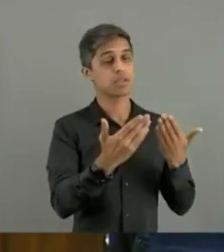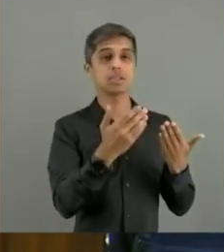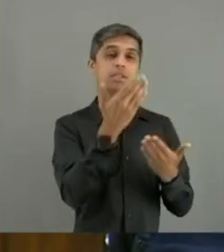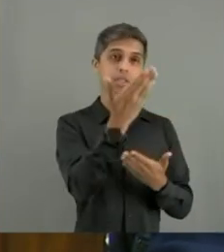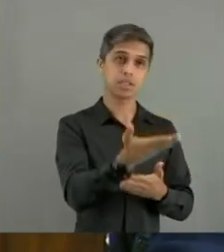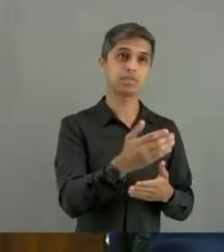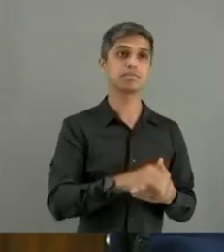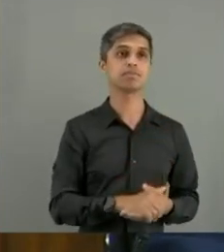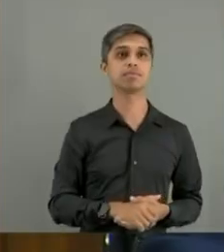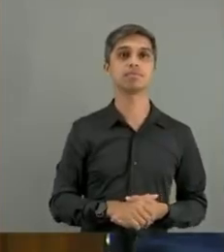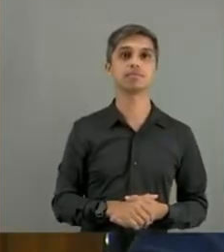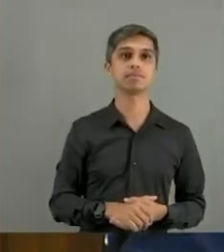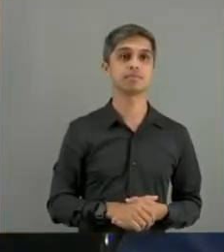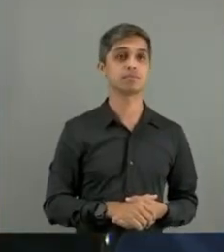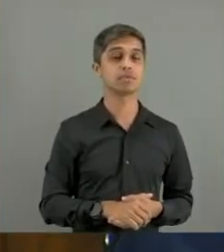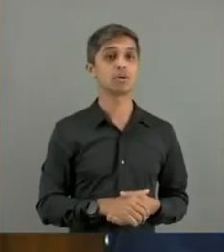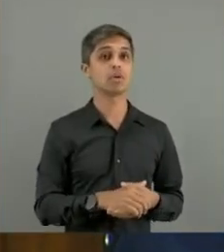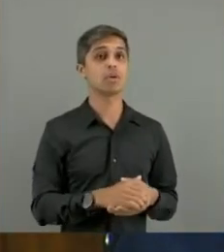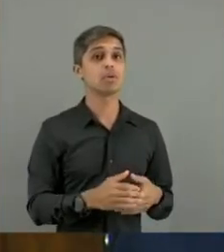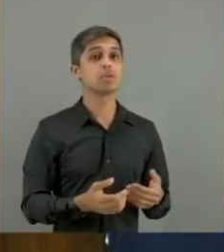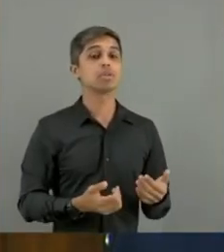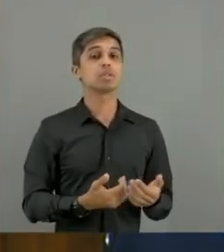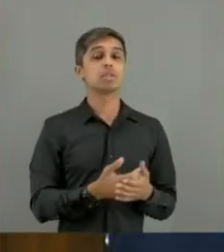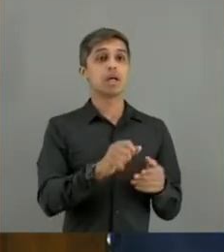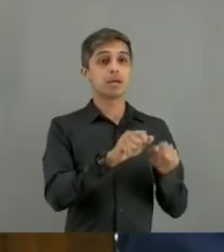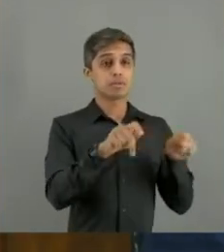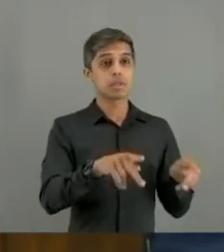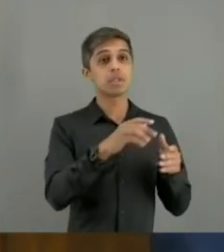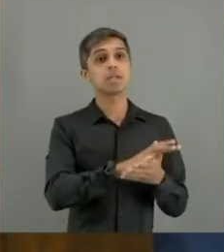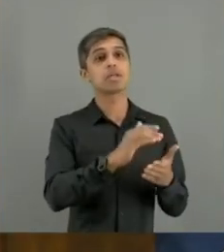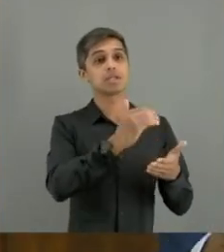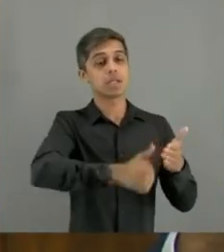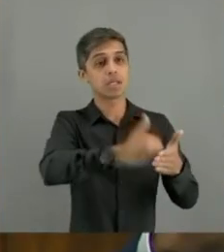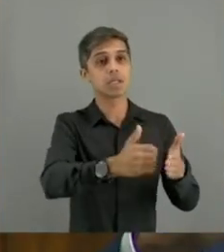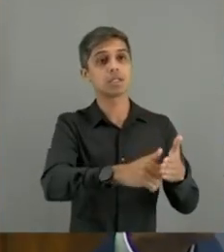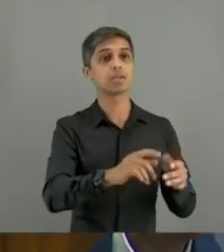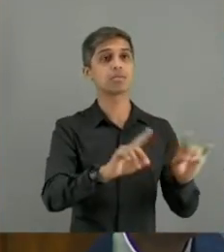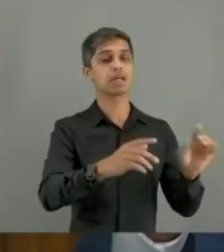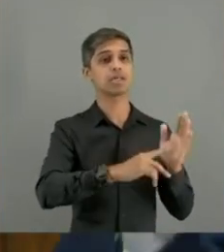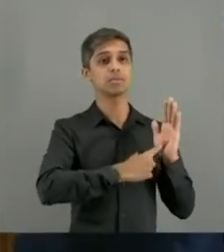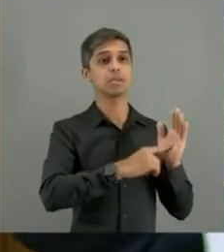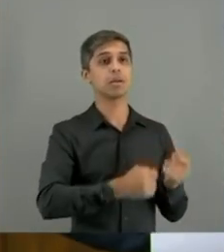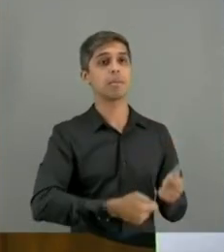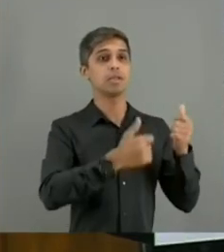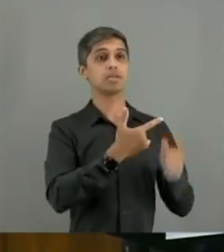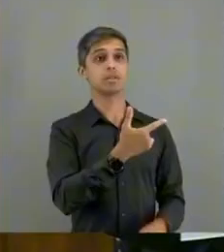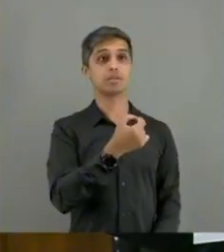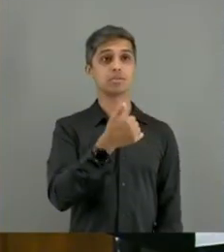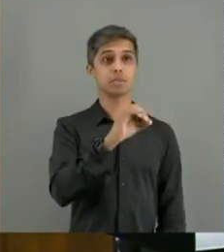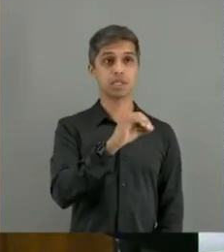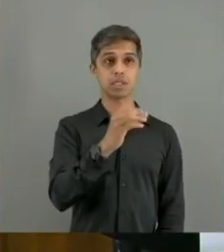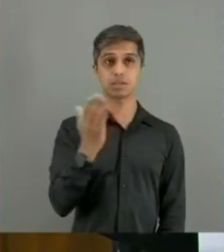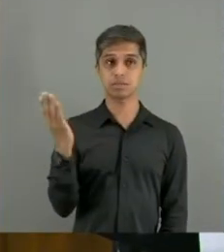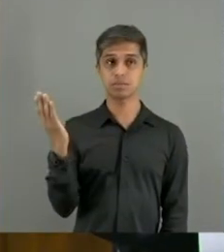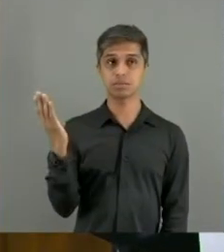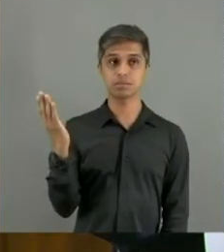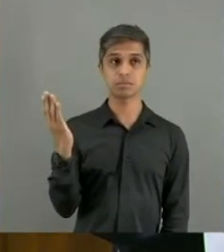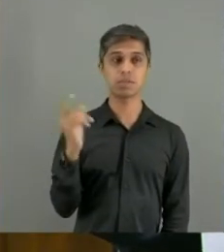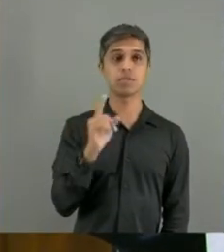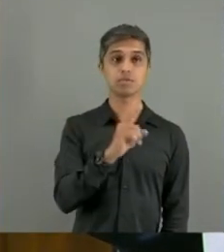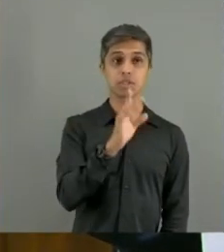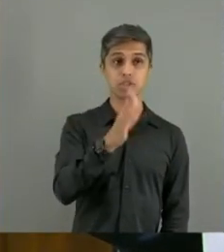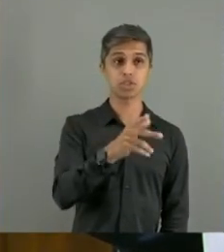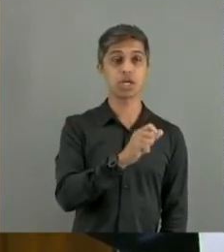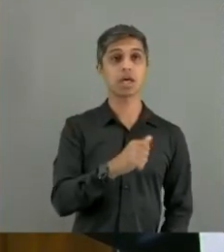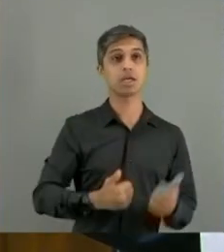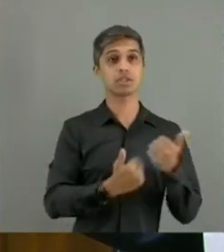senhora. Contribuição compulsória de aposentados são descontados sem saber se em sindicatos faturam milhões. Isso aqui é 2010. A senhora já estava como